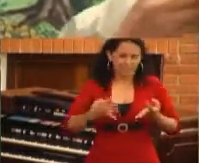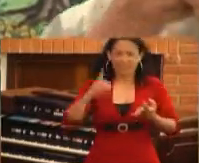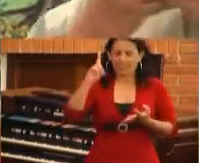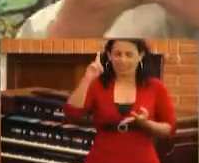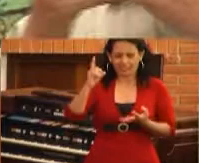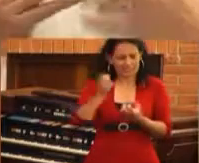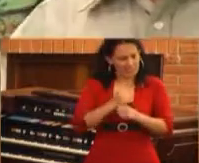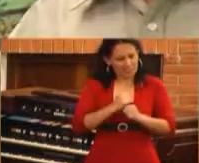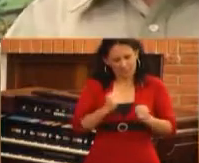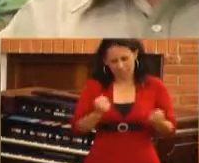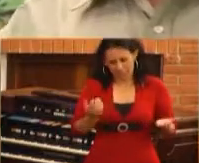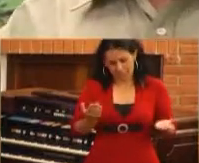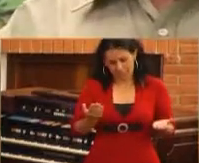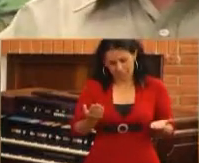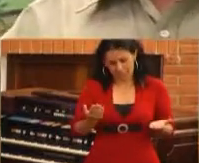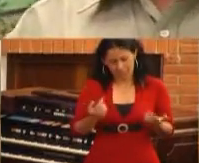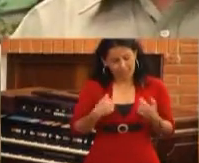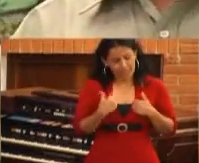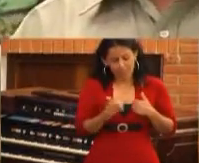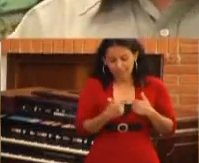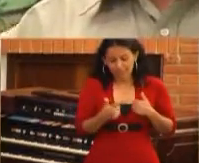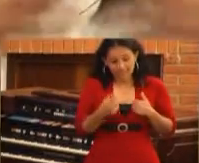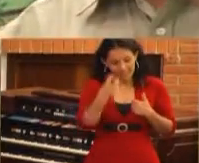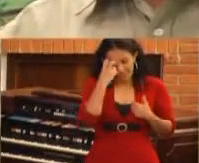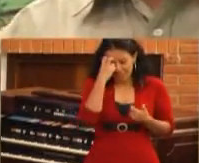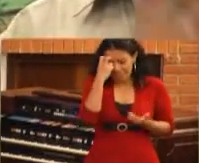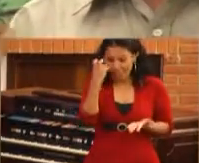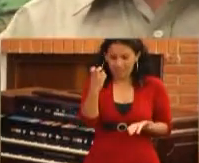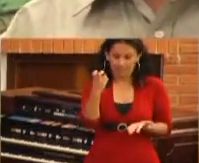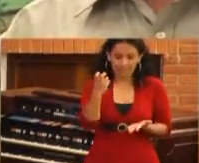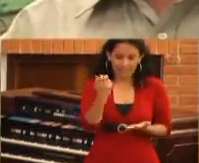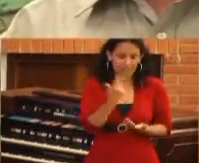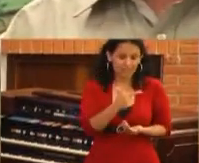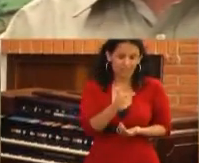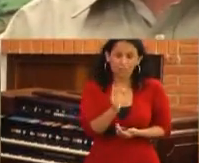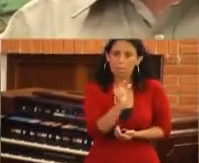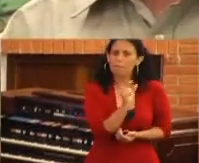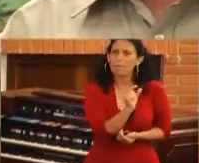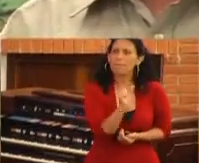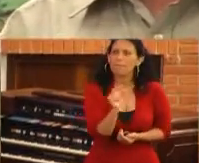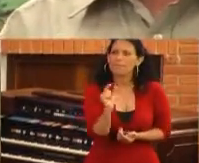Não tenho capacidade, nem palavras.